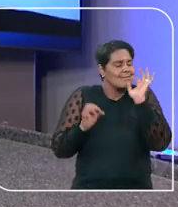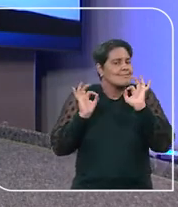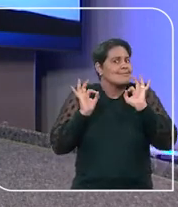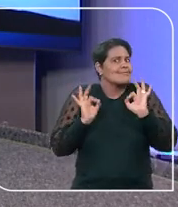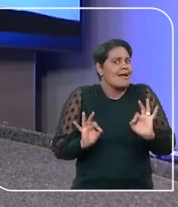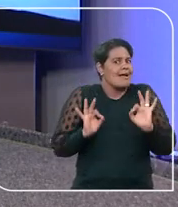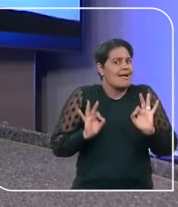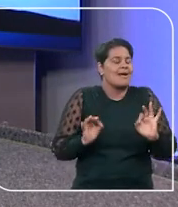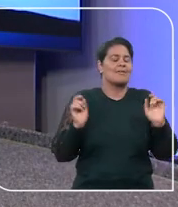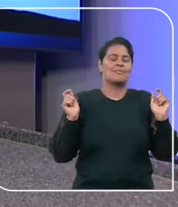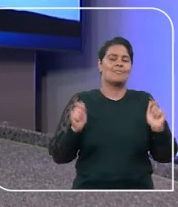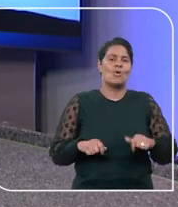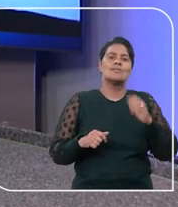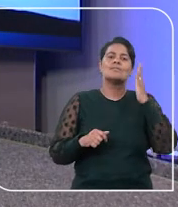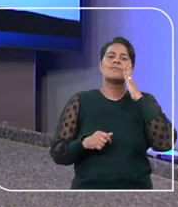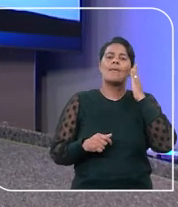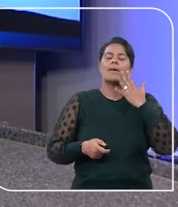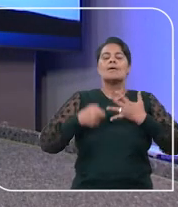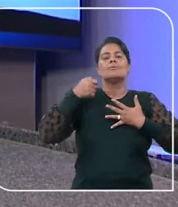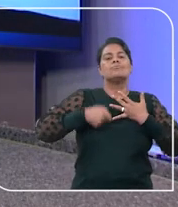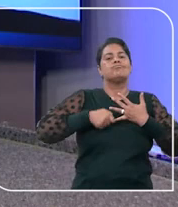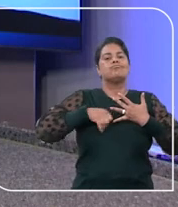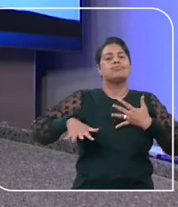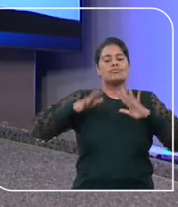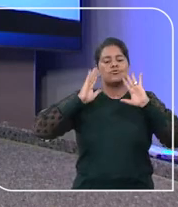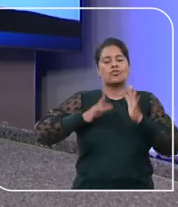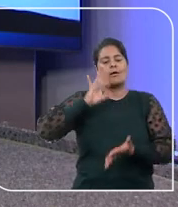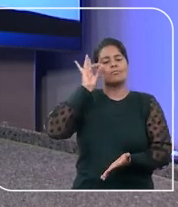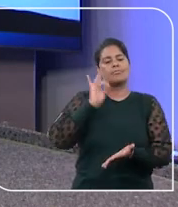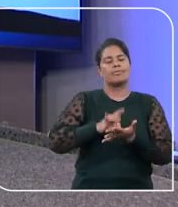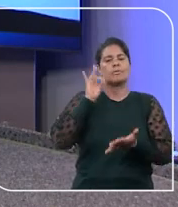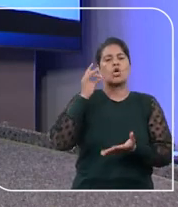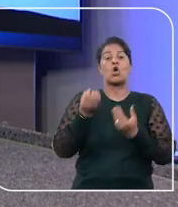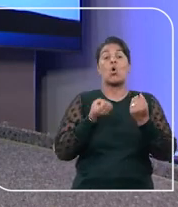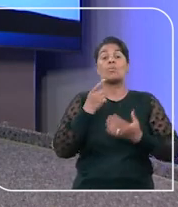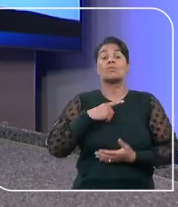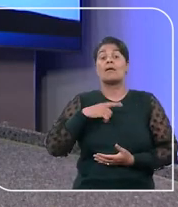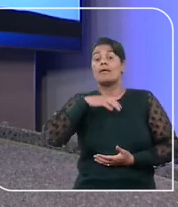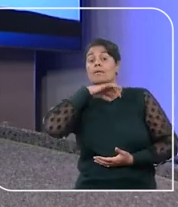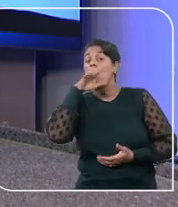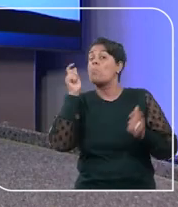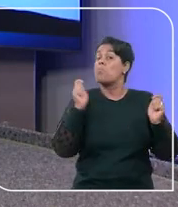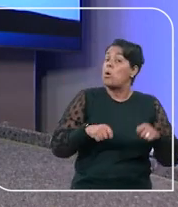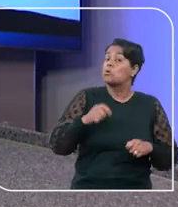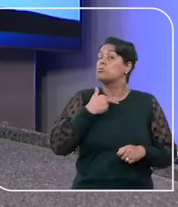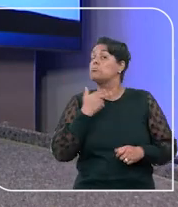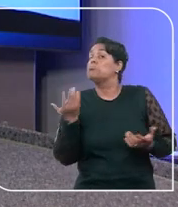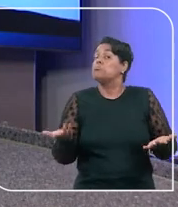essa jurisprudência já firmada e consolidada com relação à criação de bichinhos de estimação em condomínio.